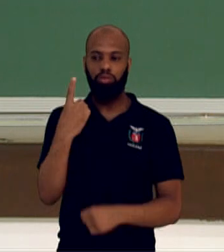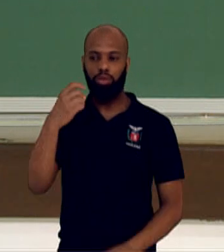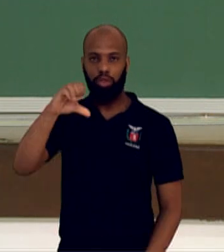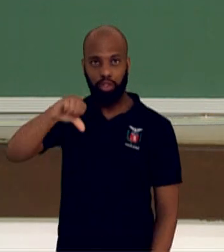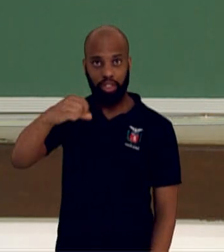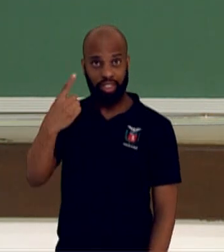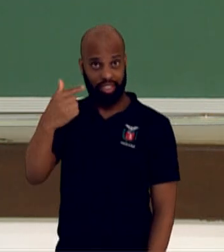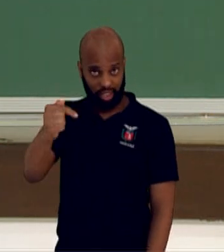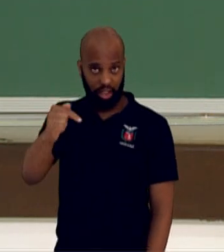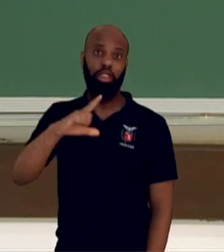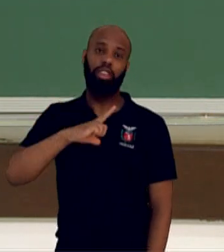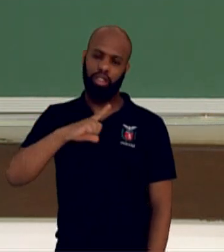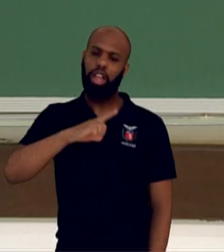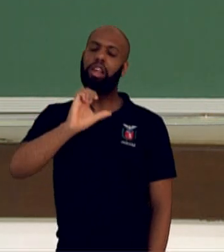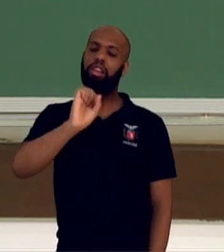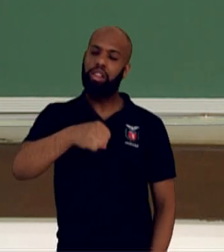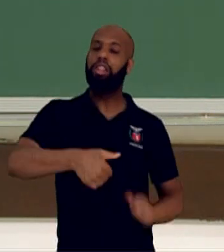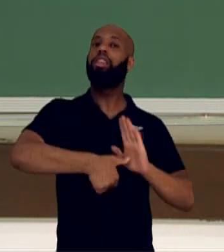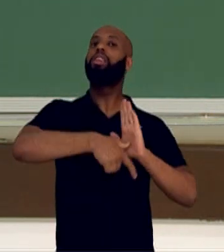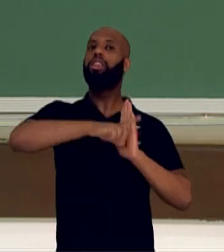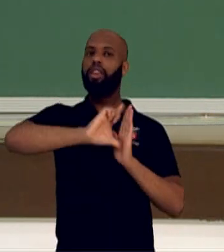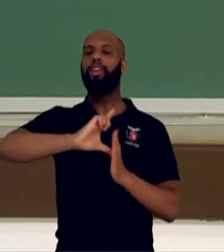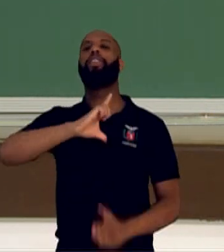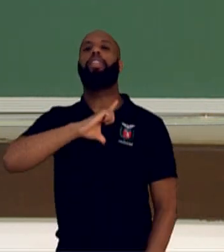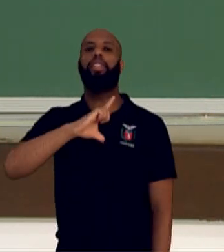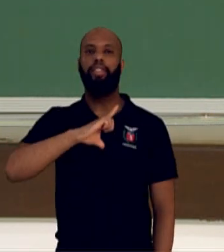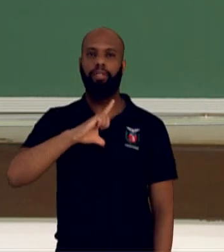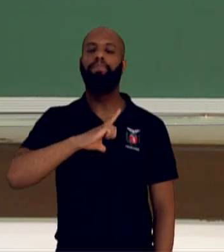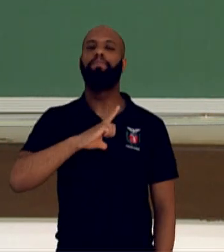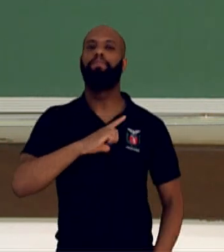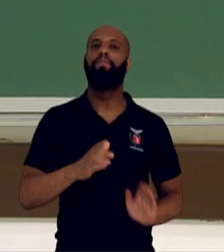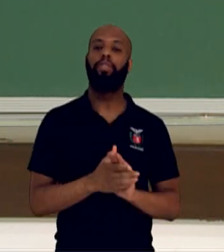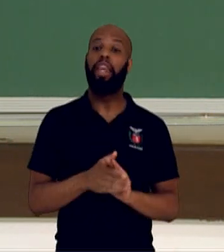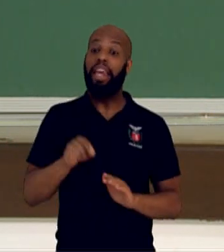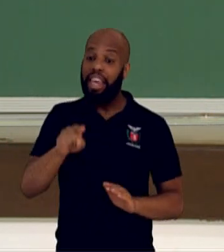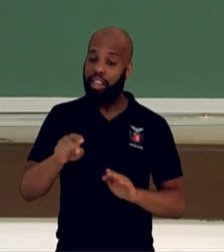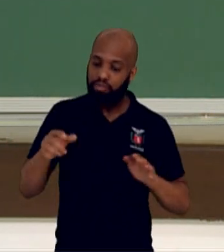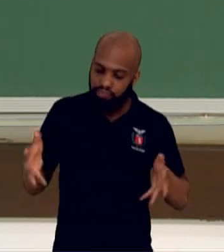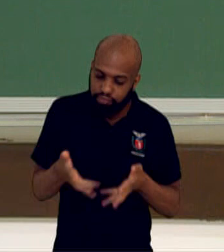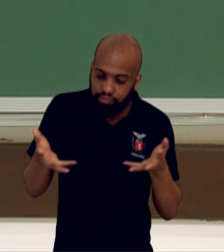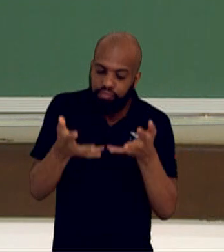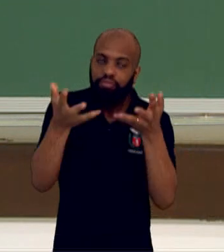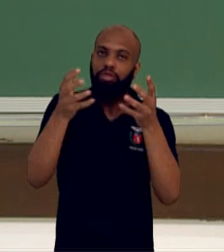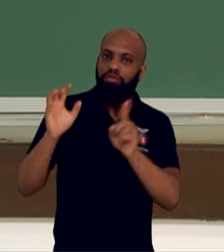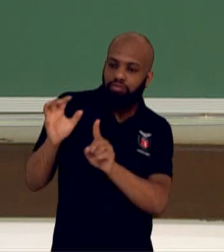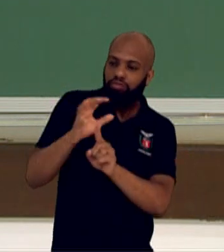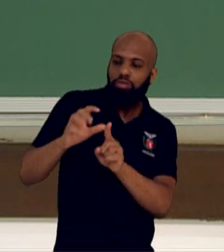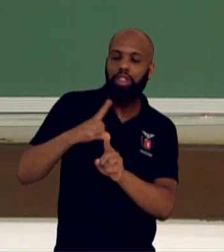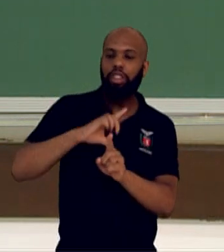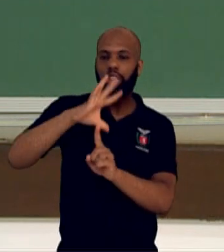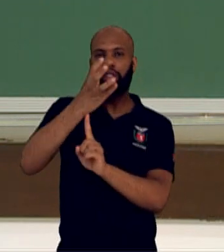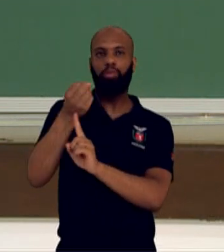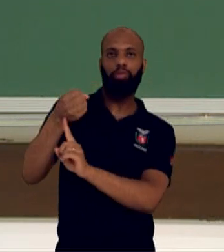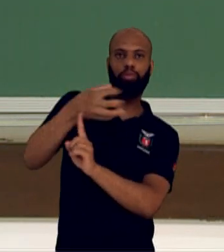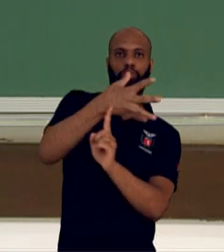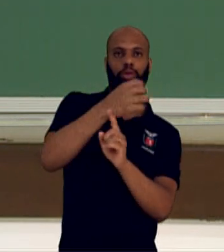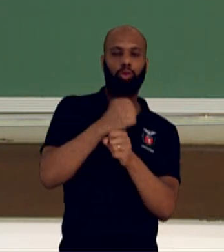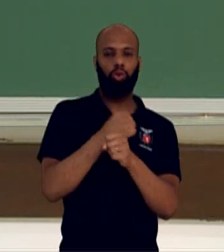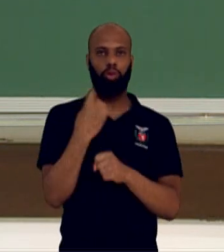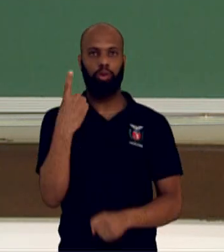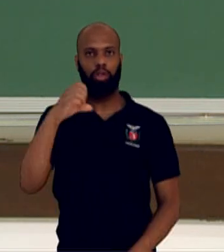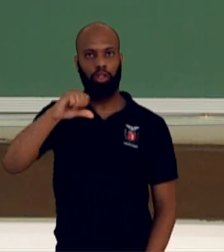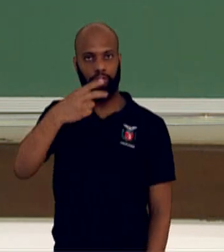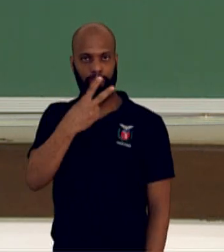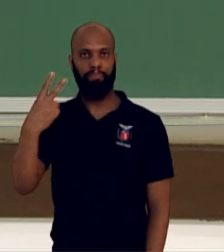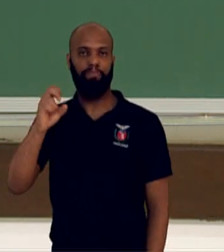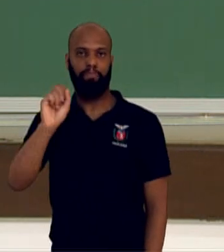Então existiu, né? Claro que existiu. E foi aí o que impulsionou a Semana de Arte Moderna de